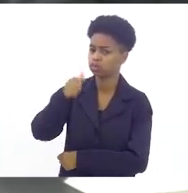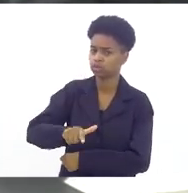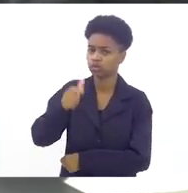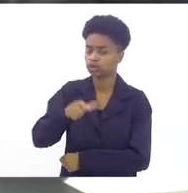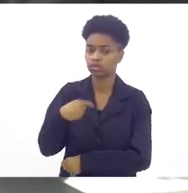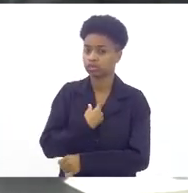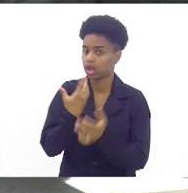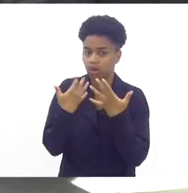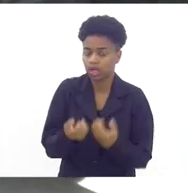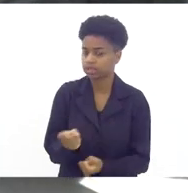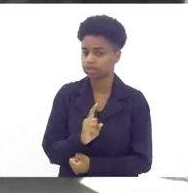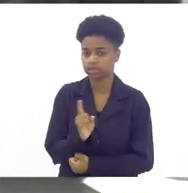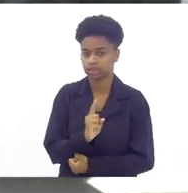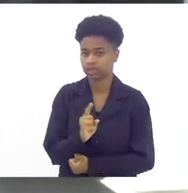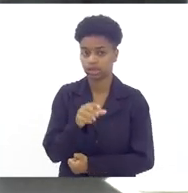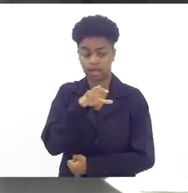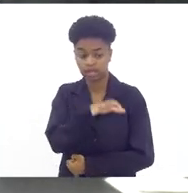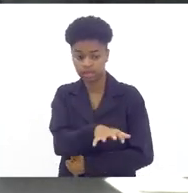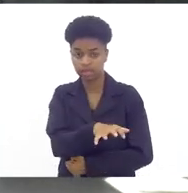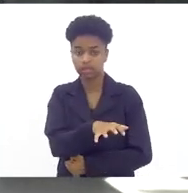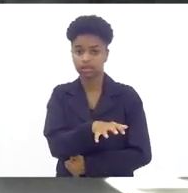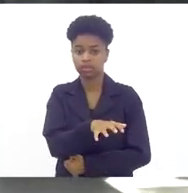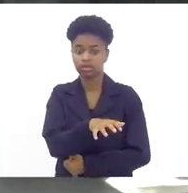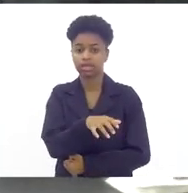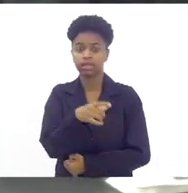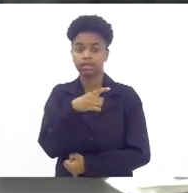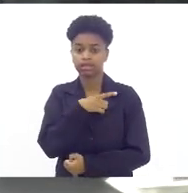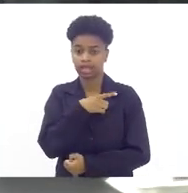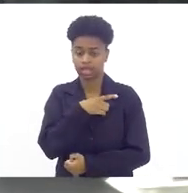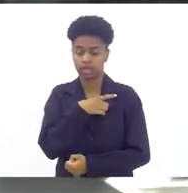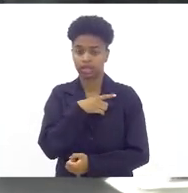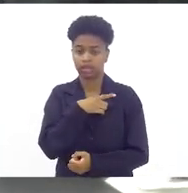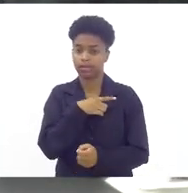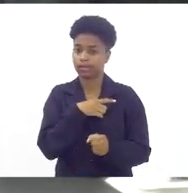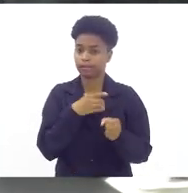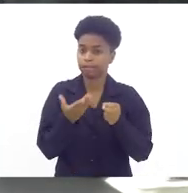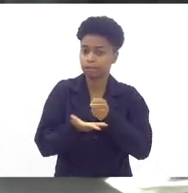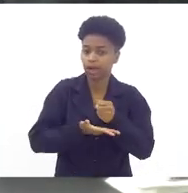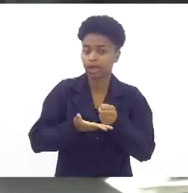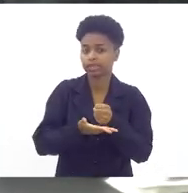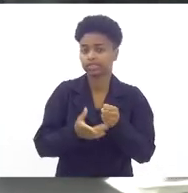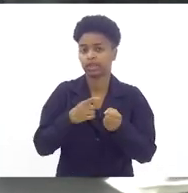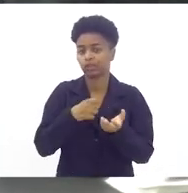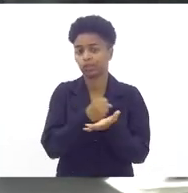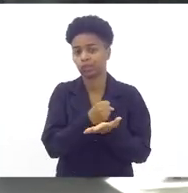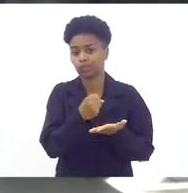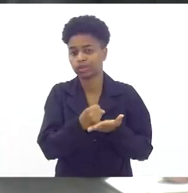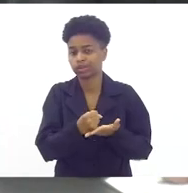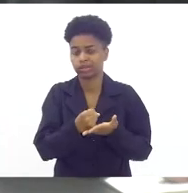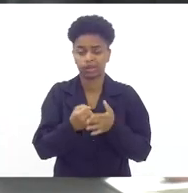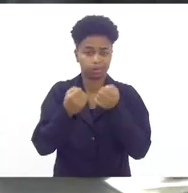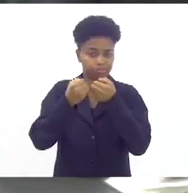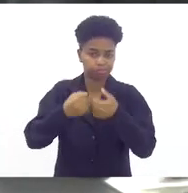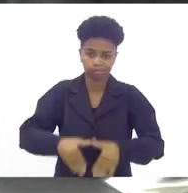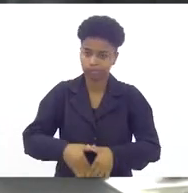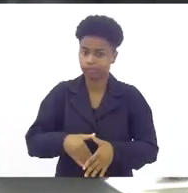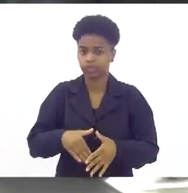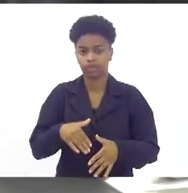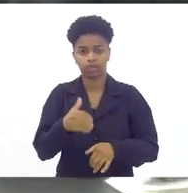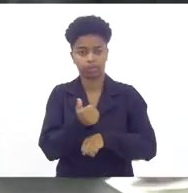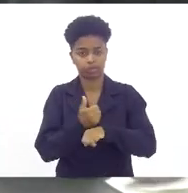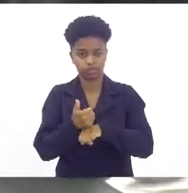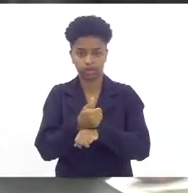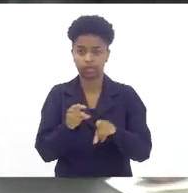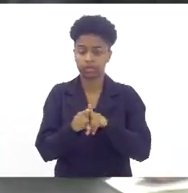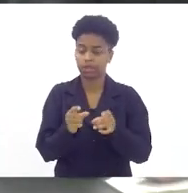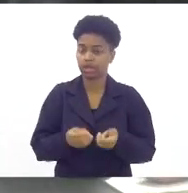admissível unidades com base em contratações precárias de mão de obra em oferta de